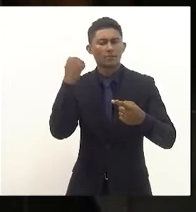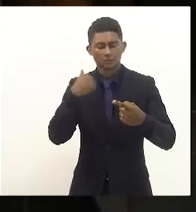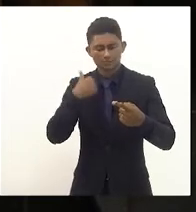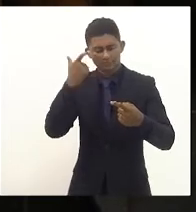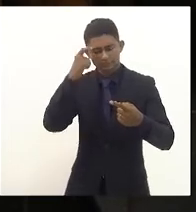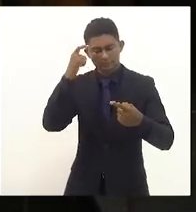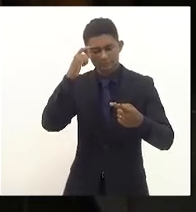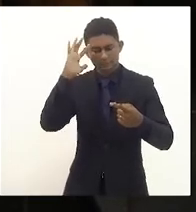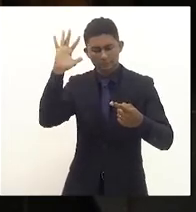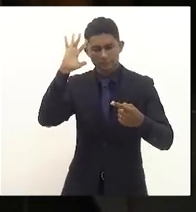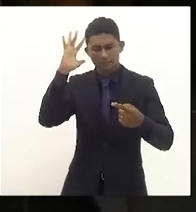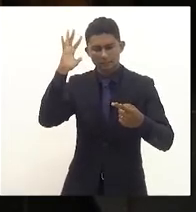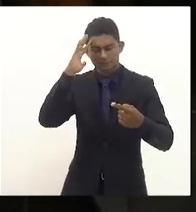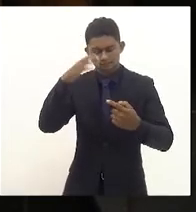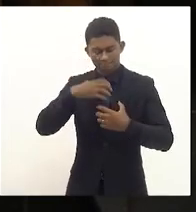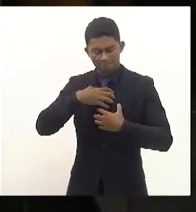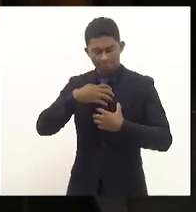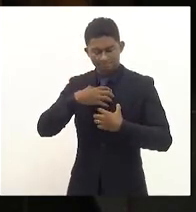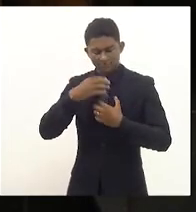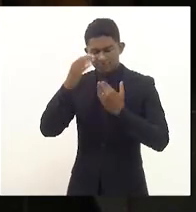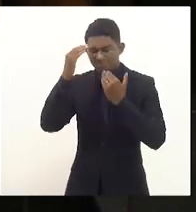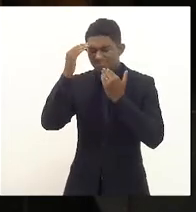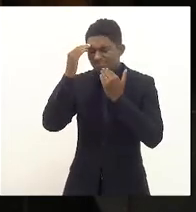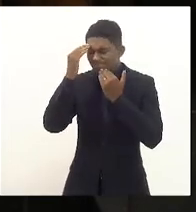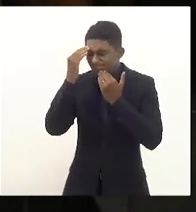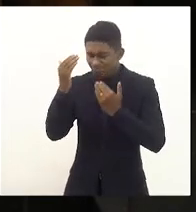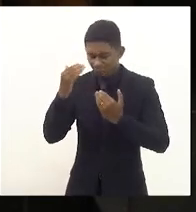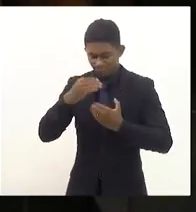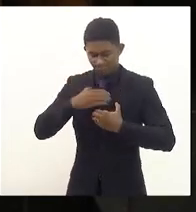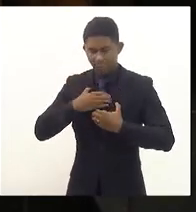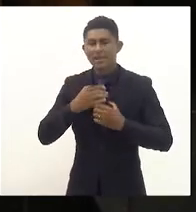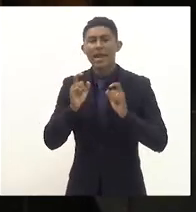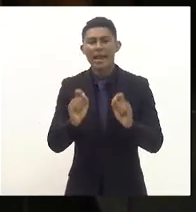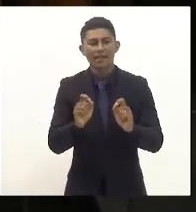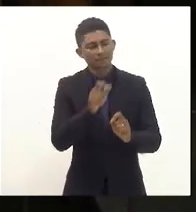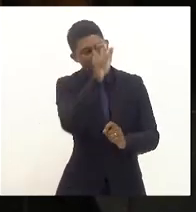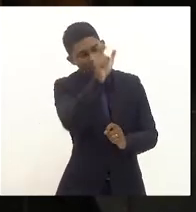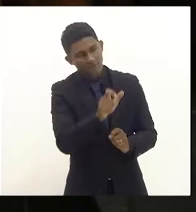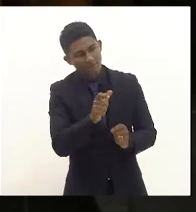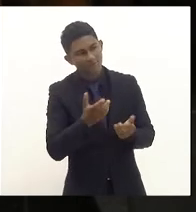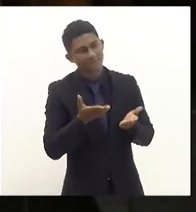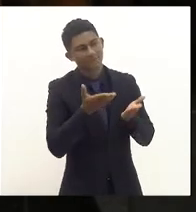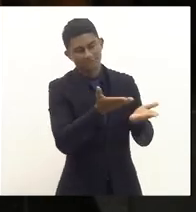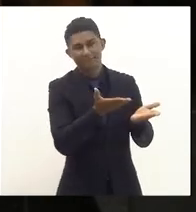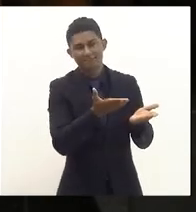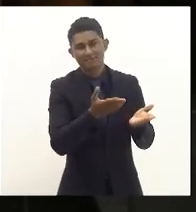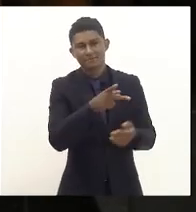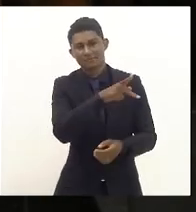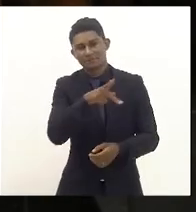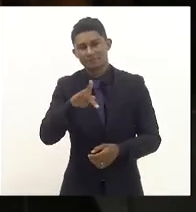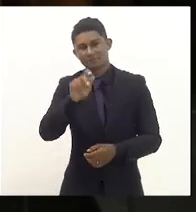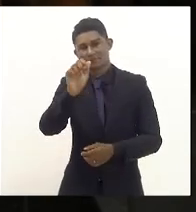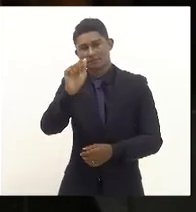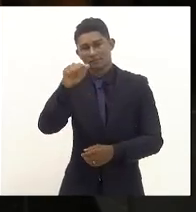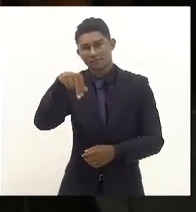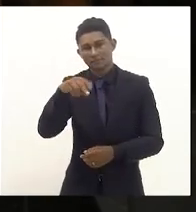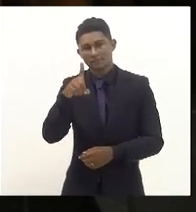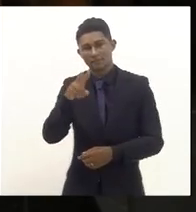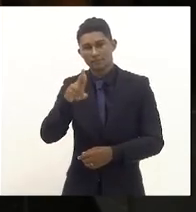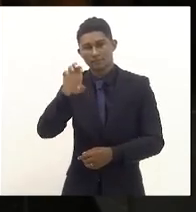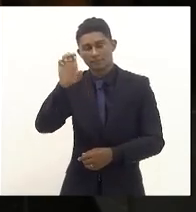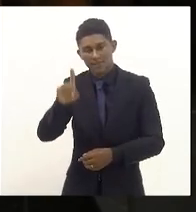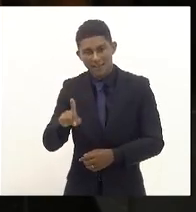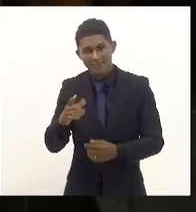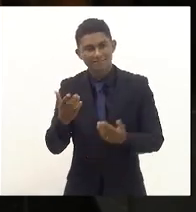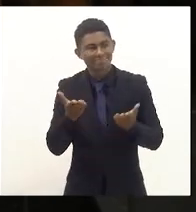imediatamente gratidão eu medi altamente sou muito grato a vossa excelência e talvez sem pieguismo